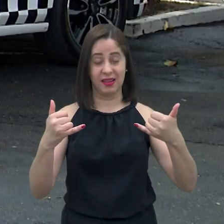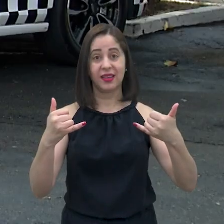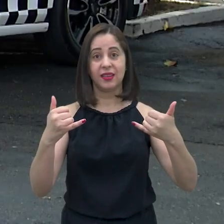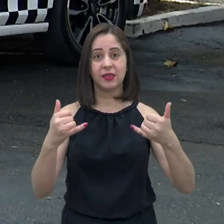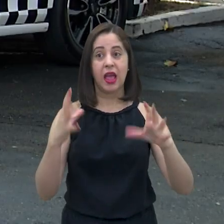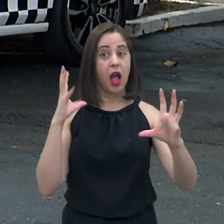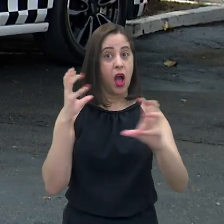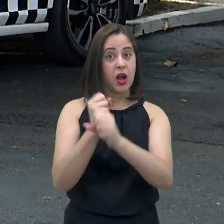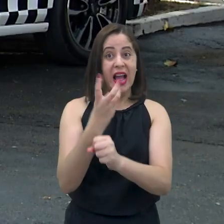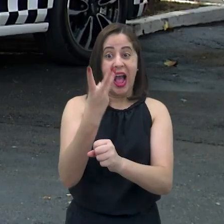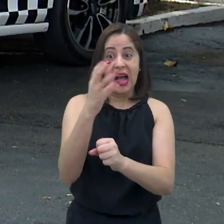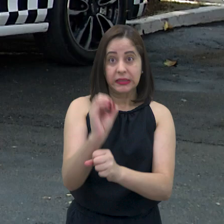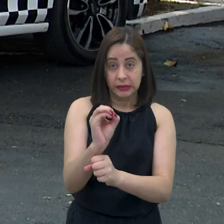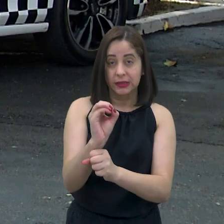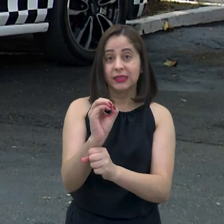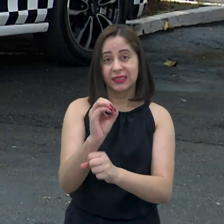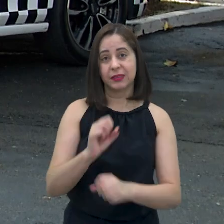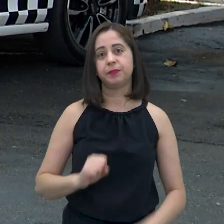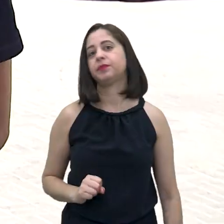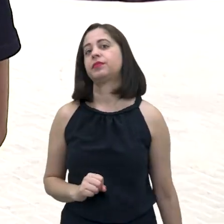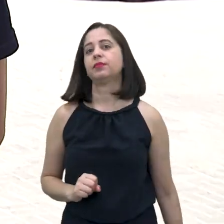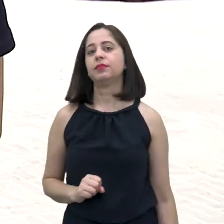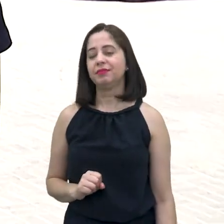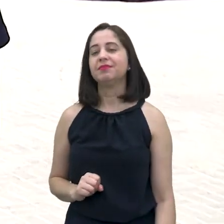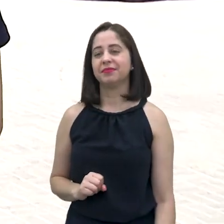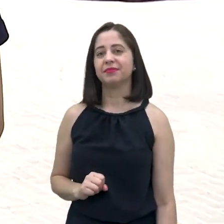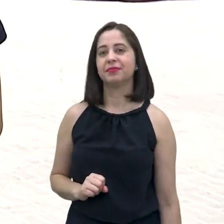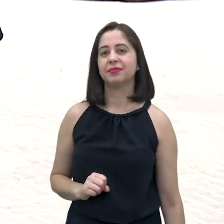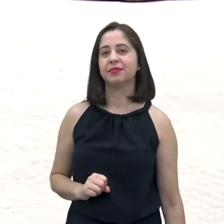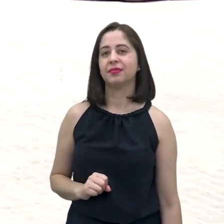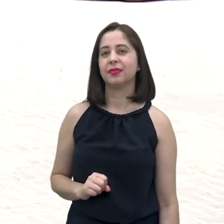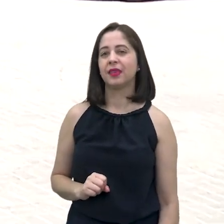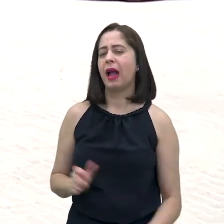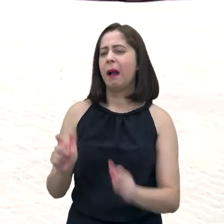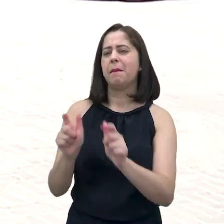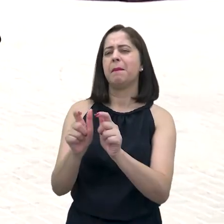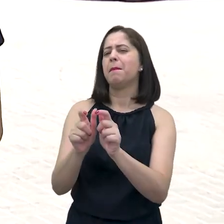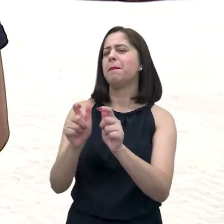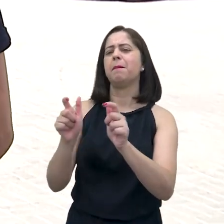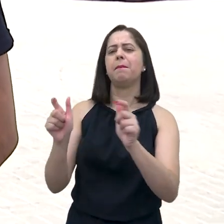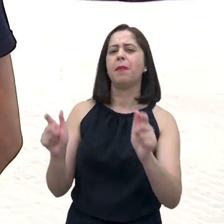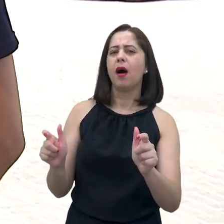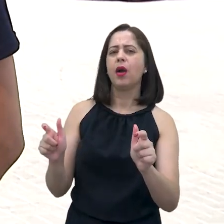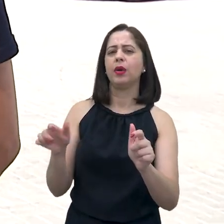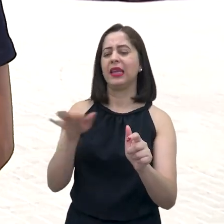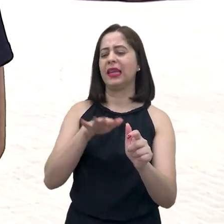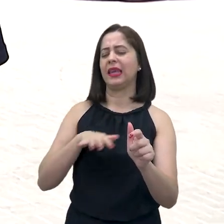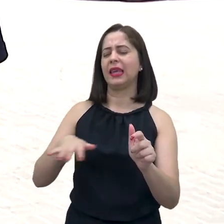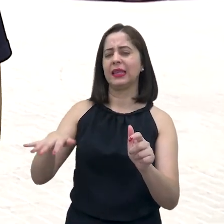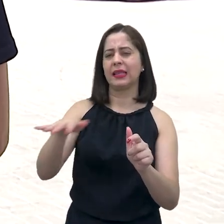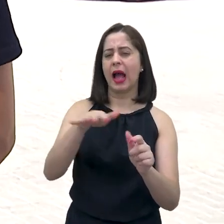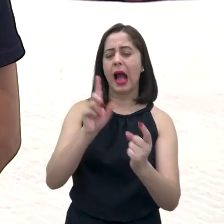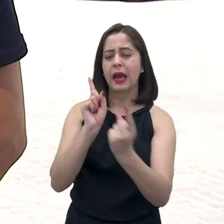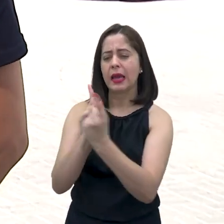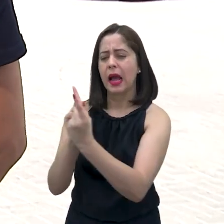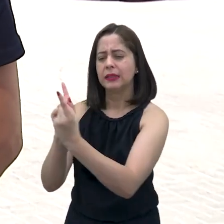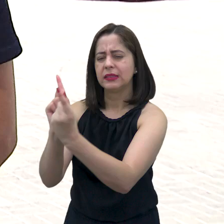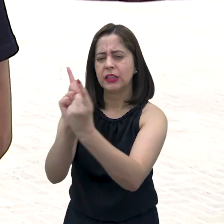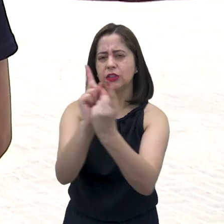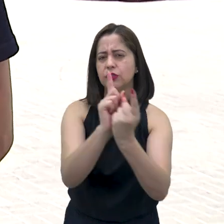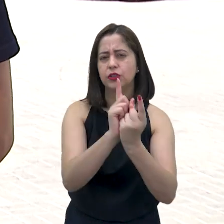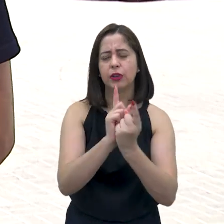GCM. São quase 30 no total. A grande parte, ou seja, o setor operacional, o setor de Patrulha